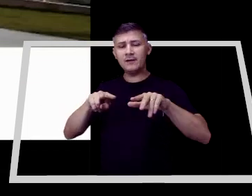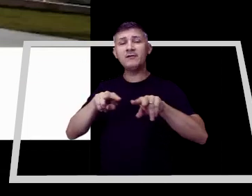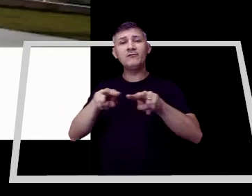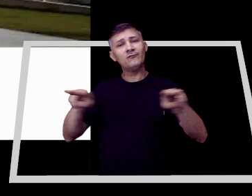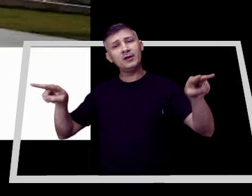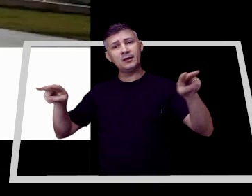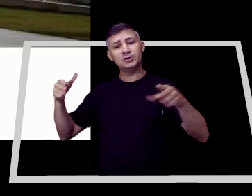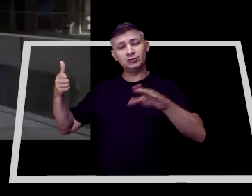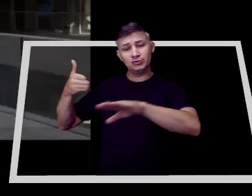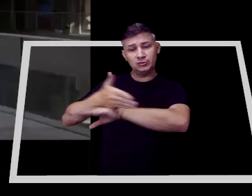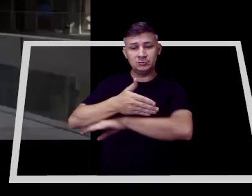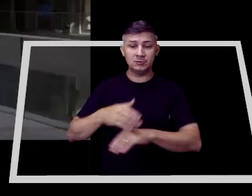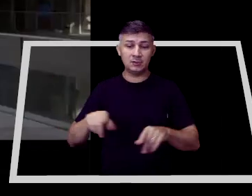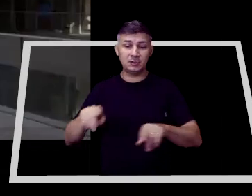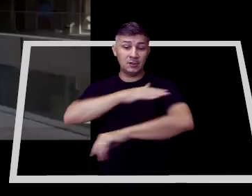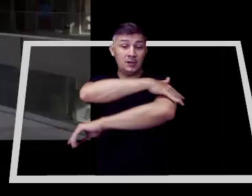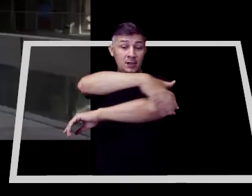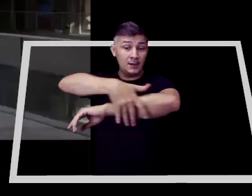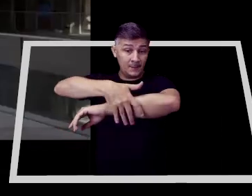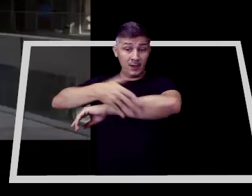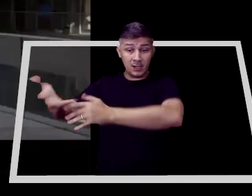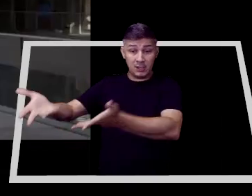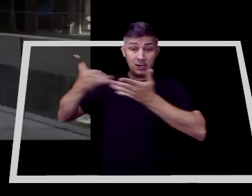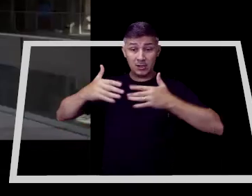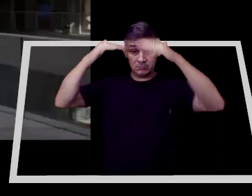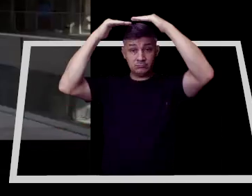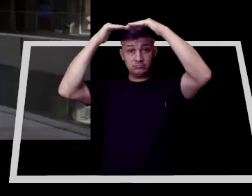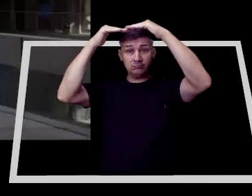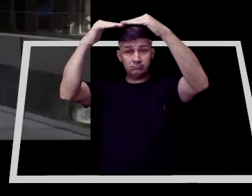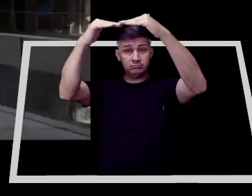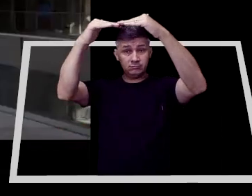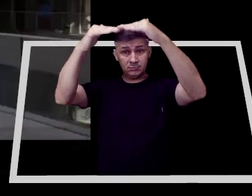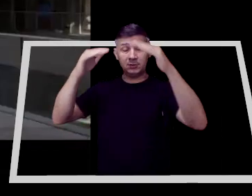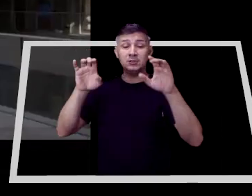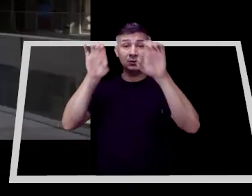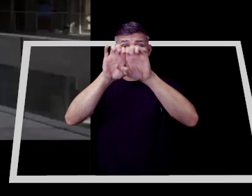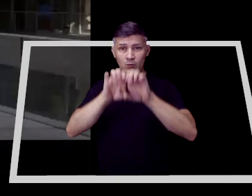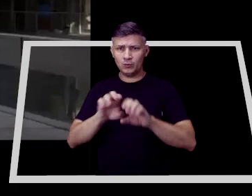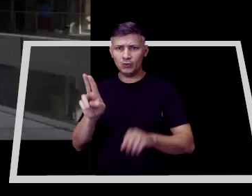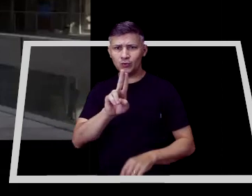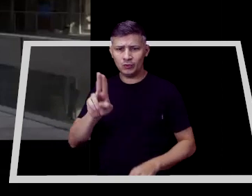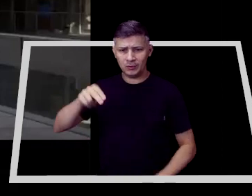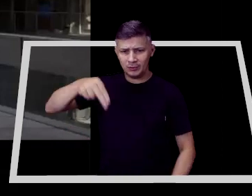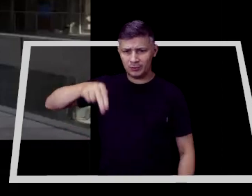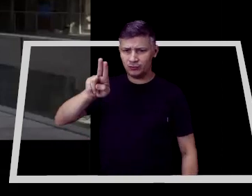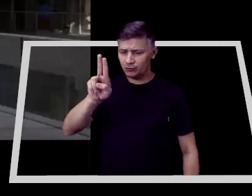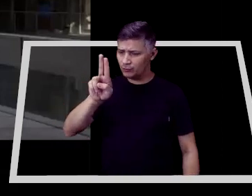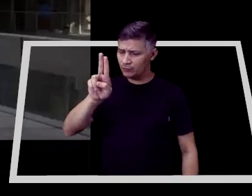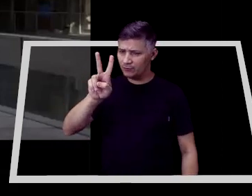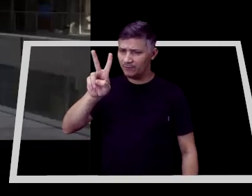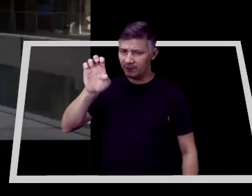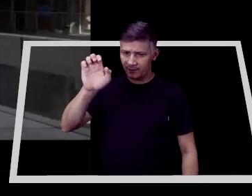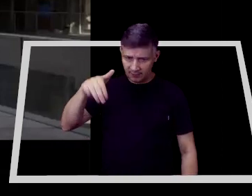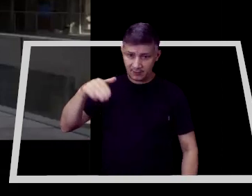distante, né, a partir dessa chegada, a praça e esse acolhimento coberto por essa estrutura que a gente chama de nuvem, né,